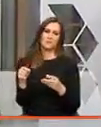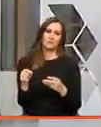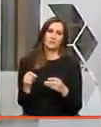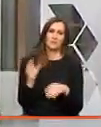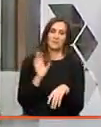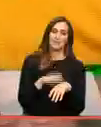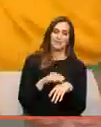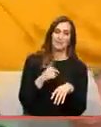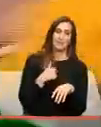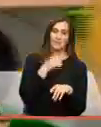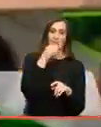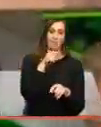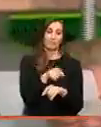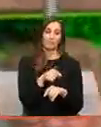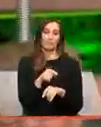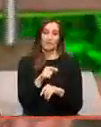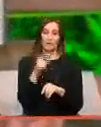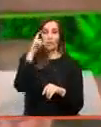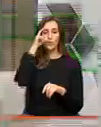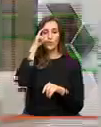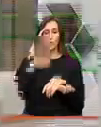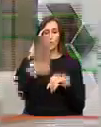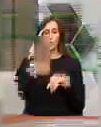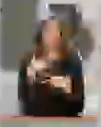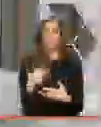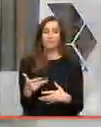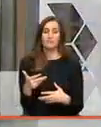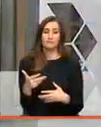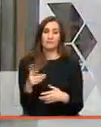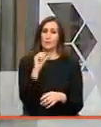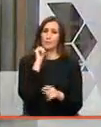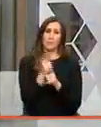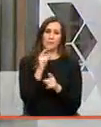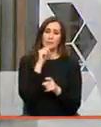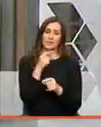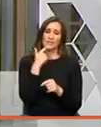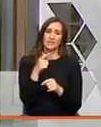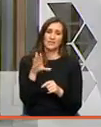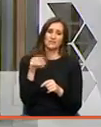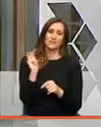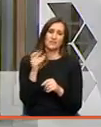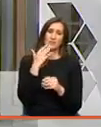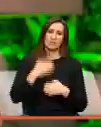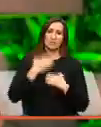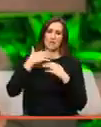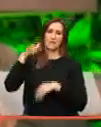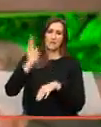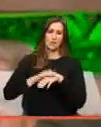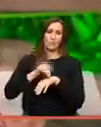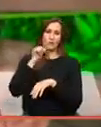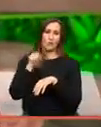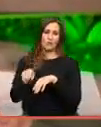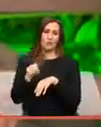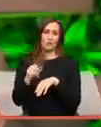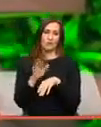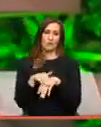com um ano falou esquerdo léo mancha cancelamento da nota diz que venceu dez anos e culpa não foi de ouvir